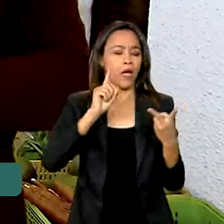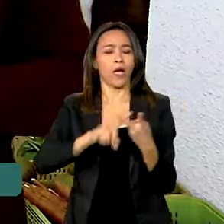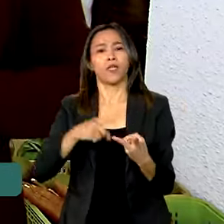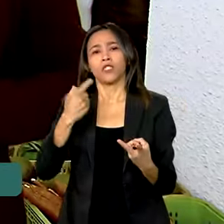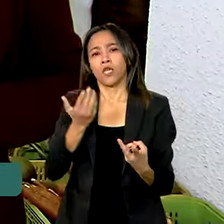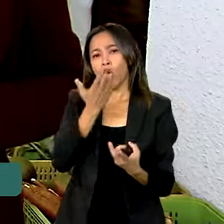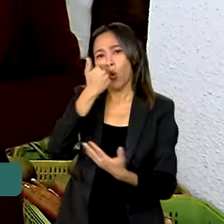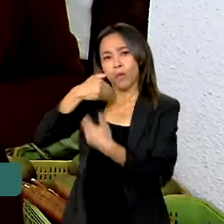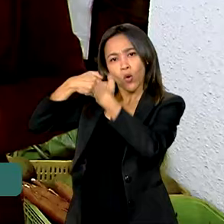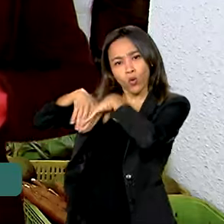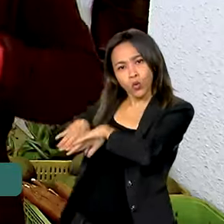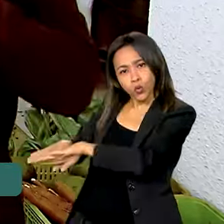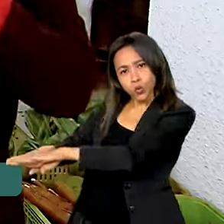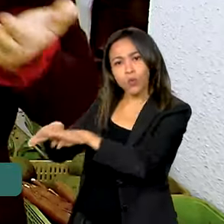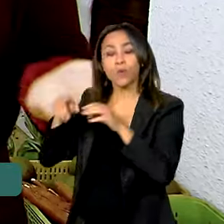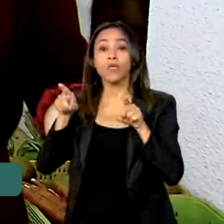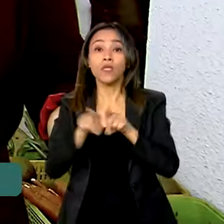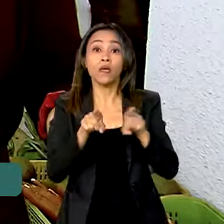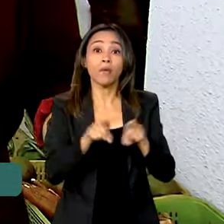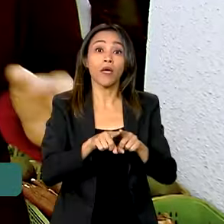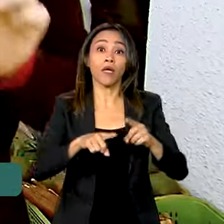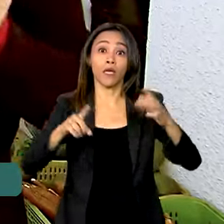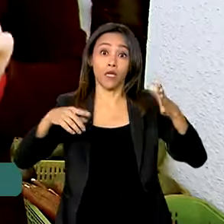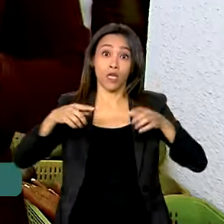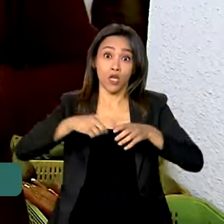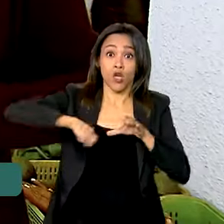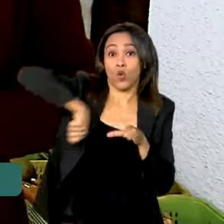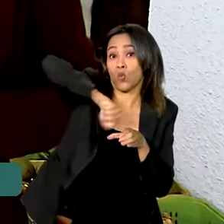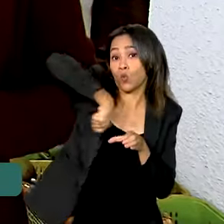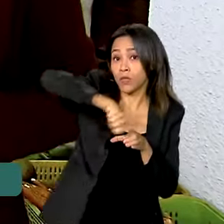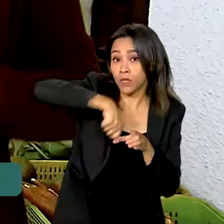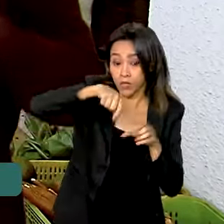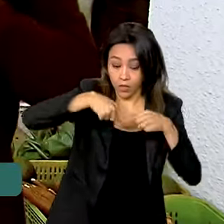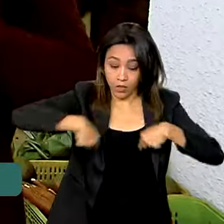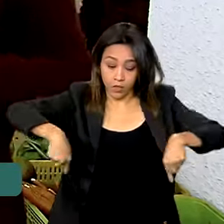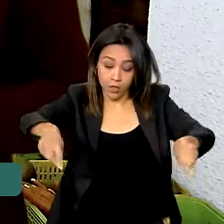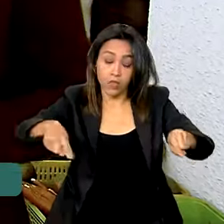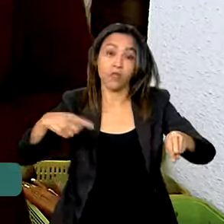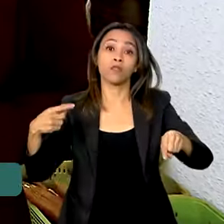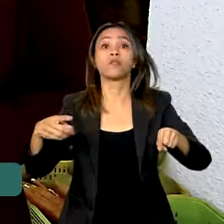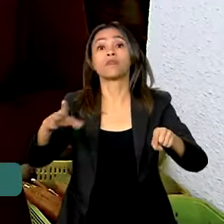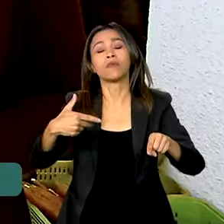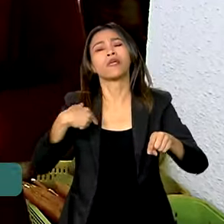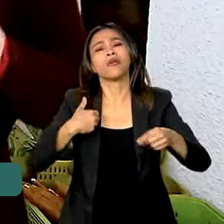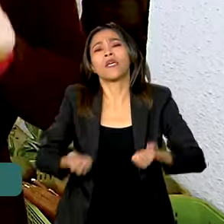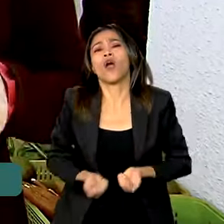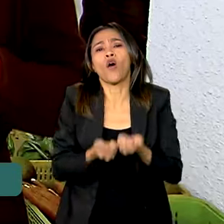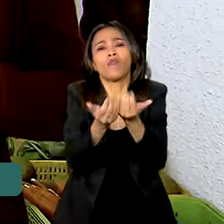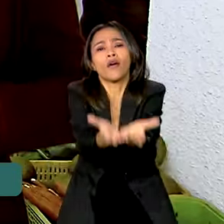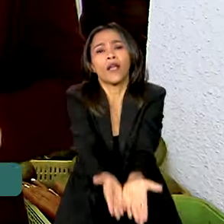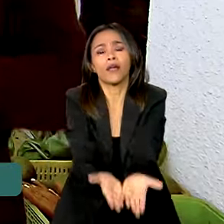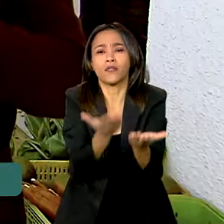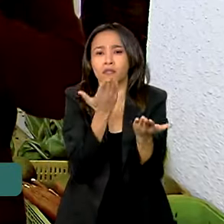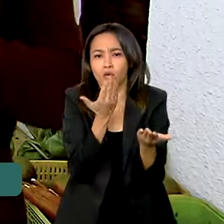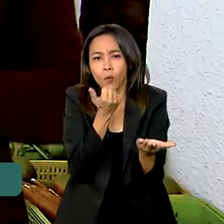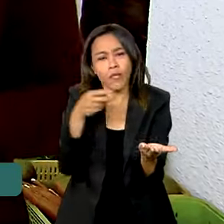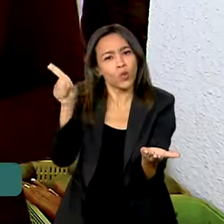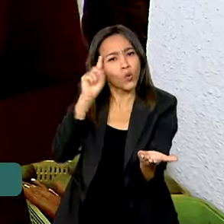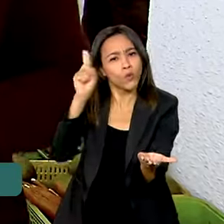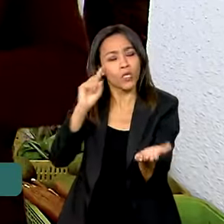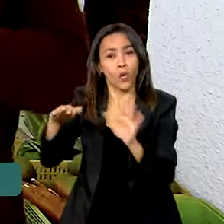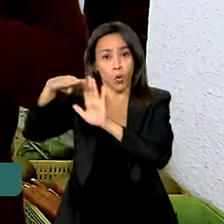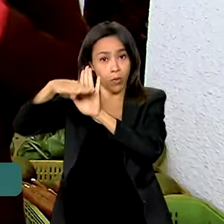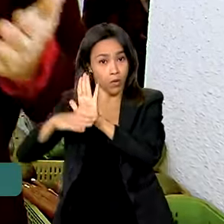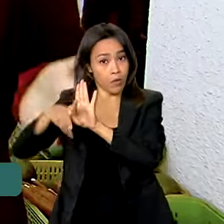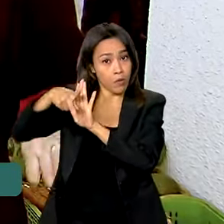e cozinhas comunitárias que servem refeições todos os dias. Em 2023, o PAA destinou